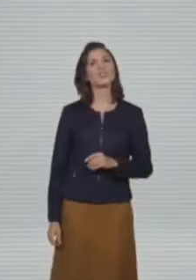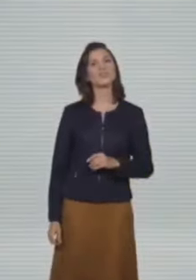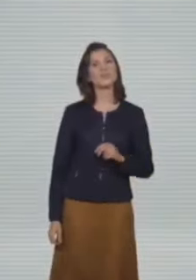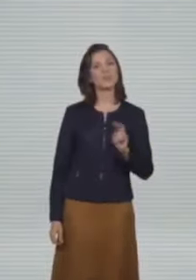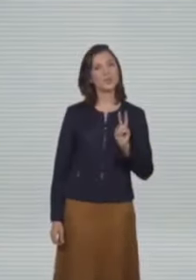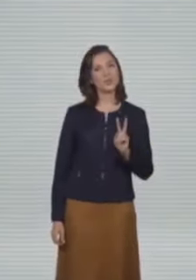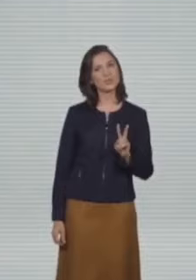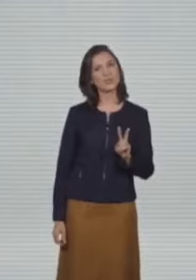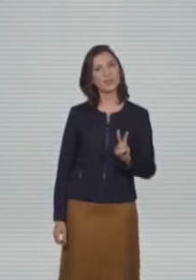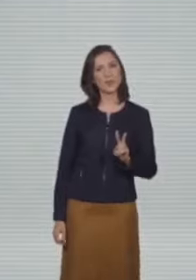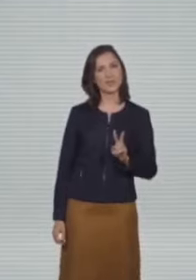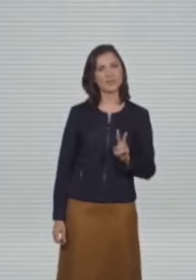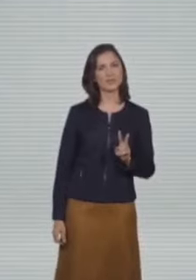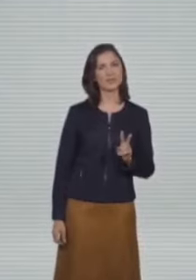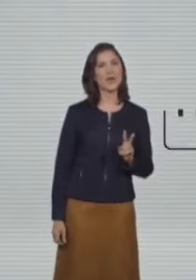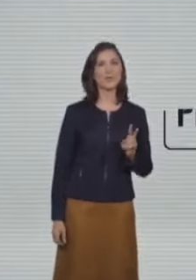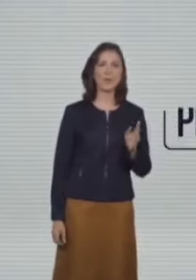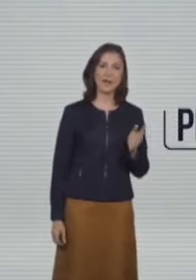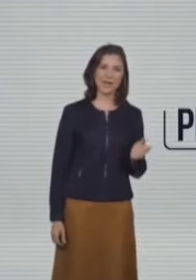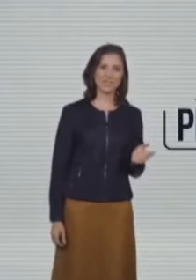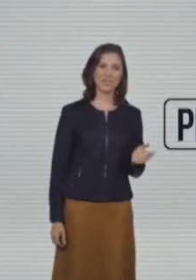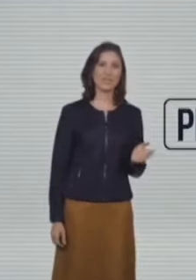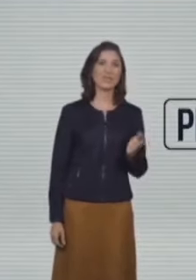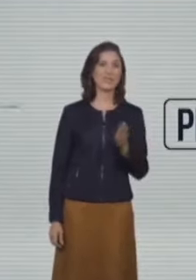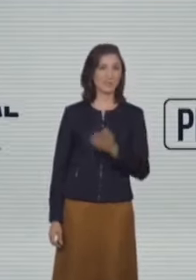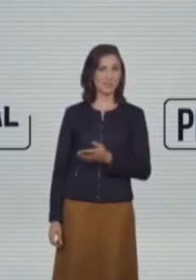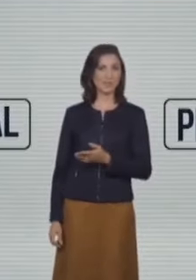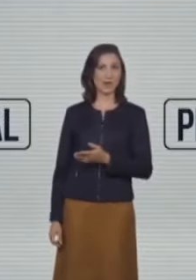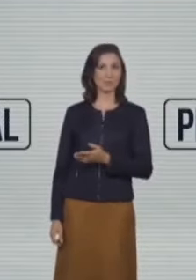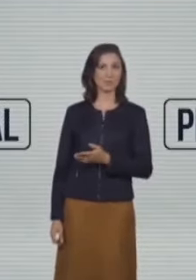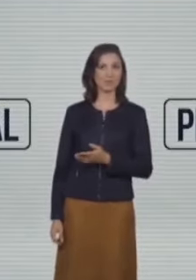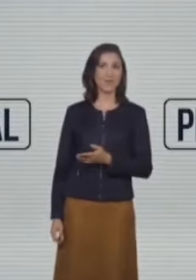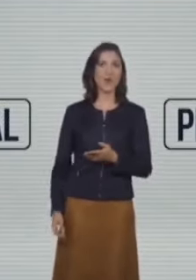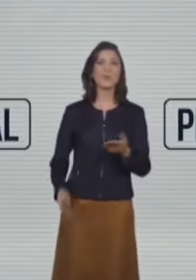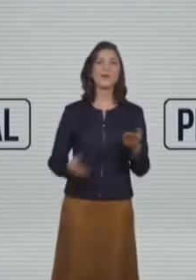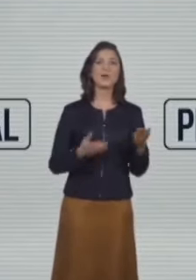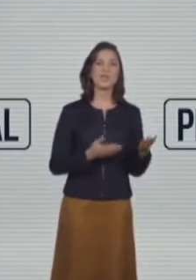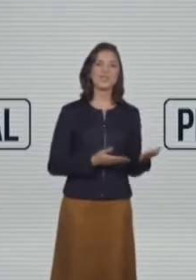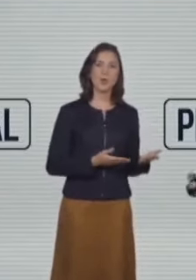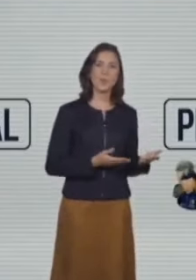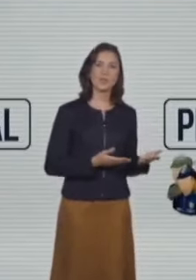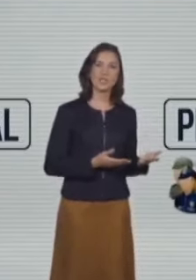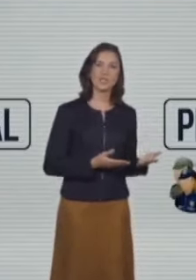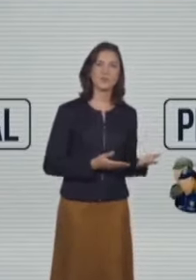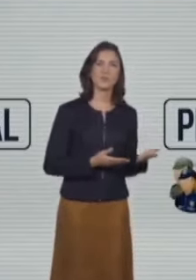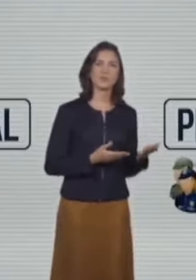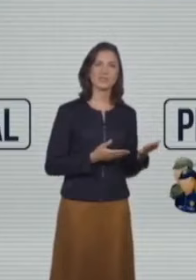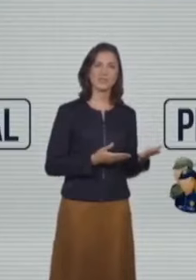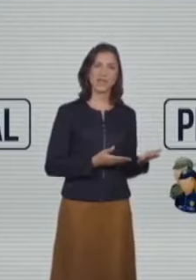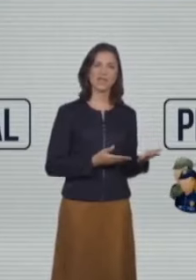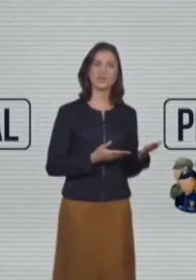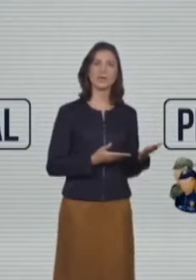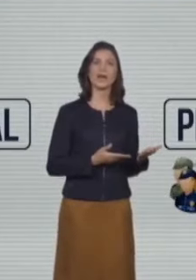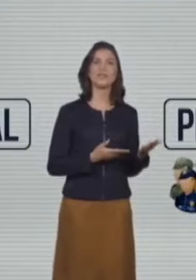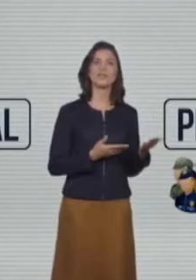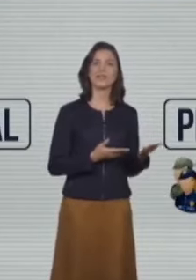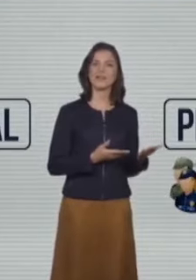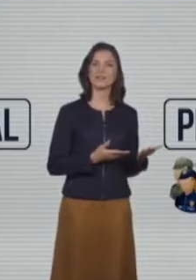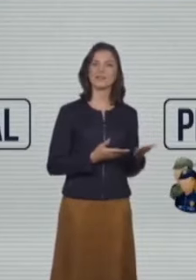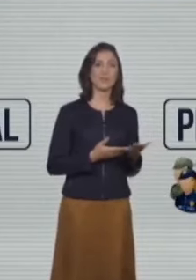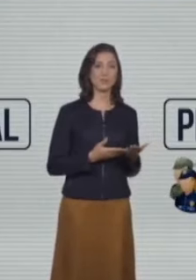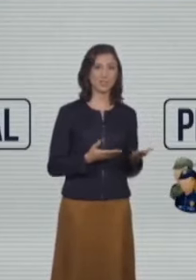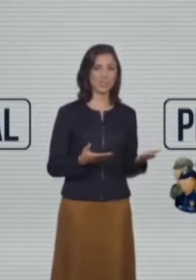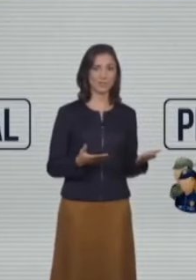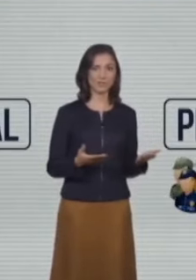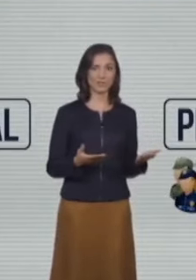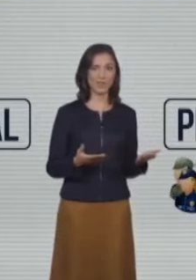Justiça são de 2 categorias, permanente e especial. O permanente é competente para processar e julgar militares que